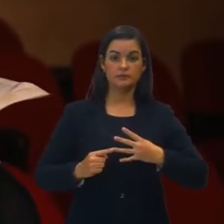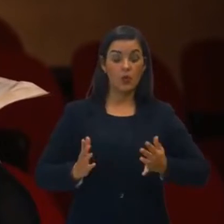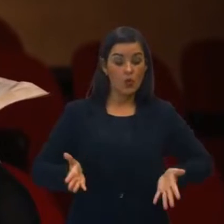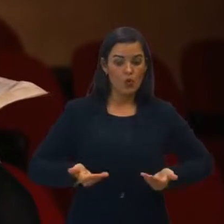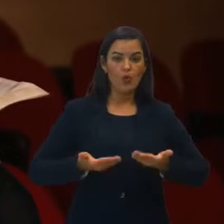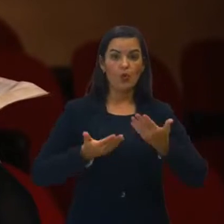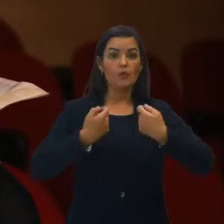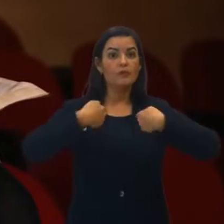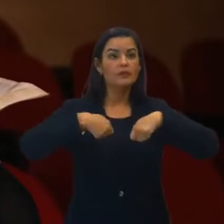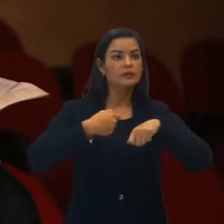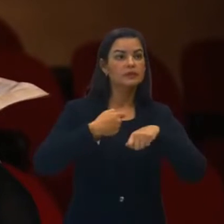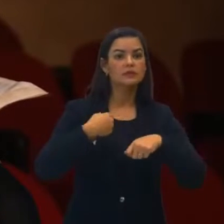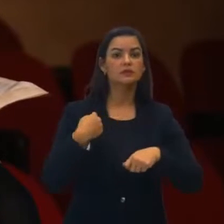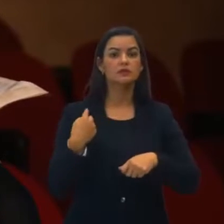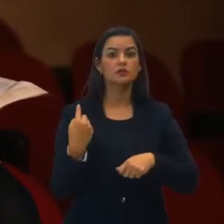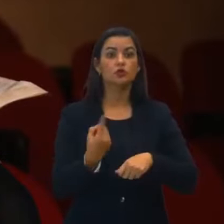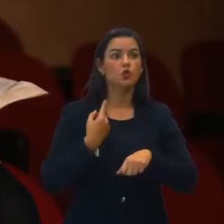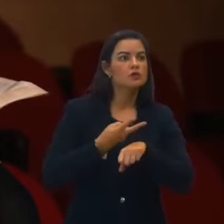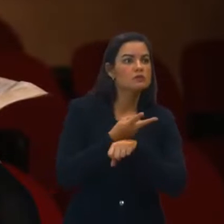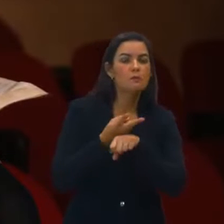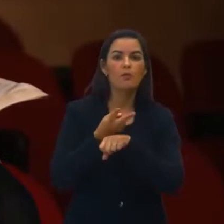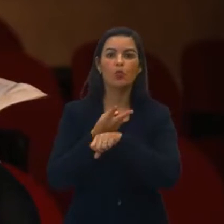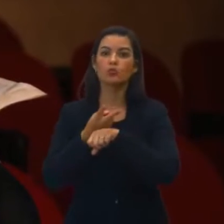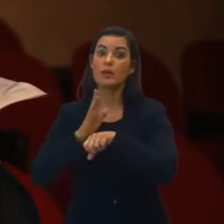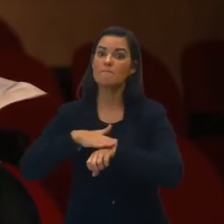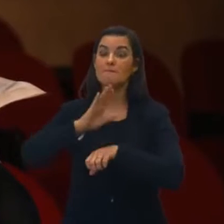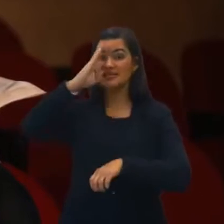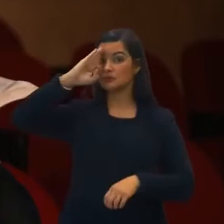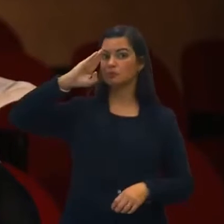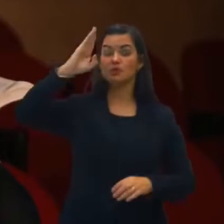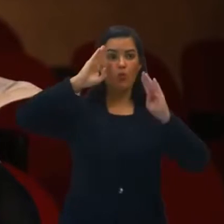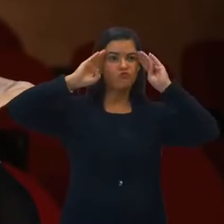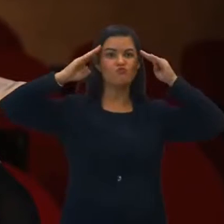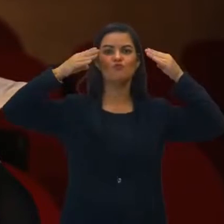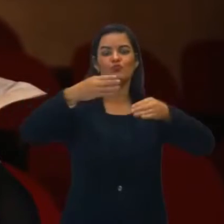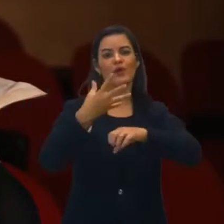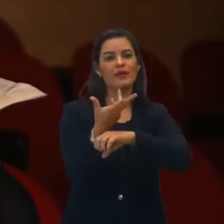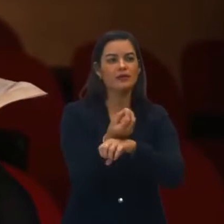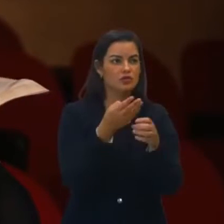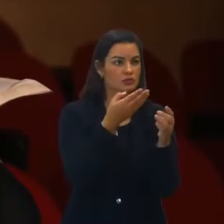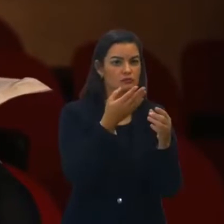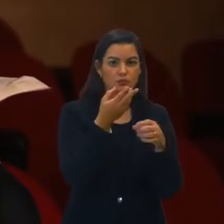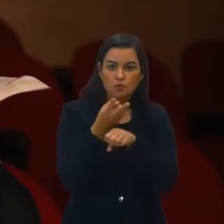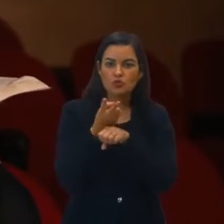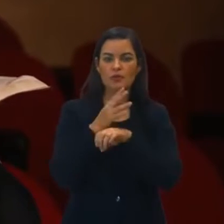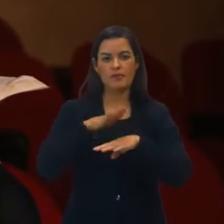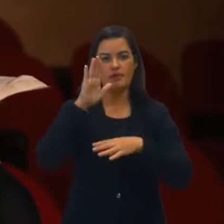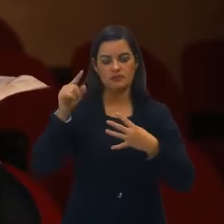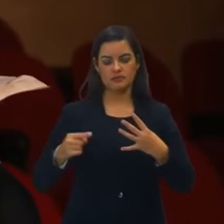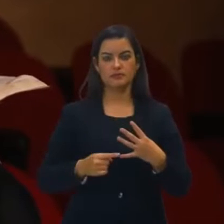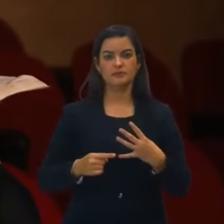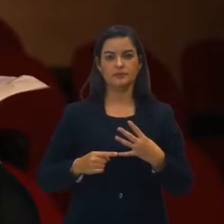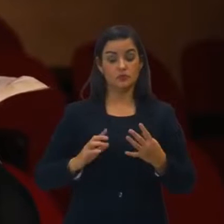ser buscado prioritária e ansiosamente pela igreja. E em quarto lugar,